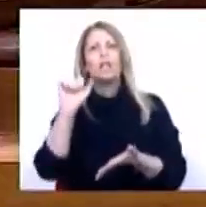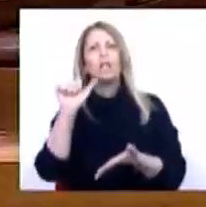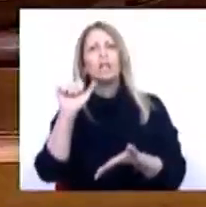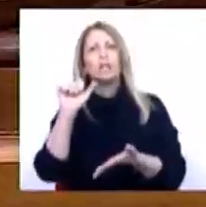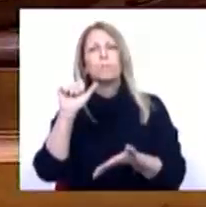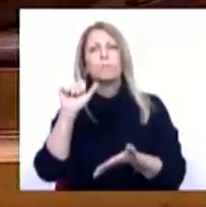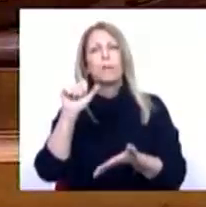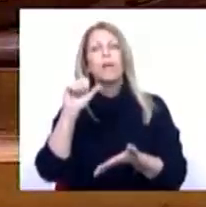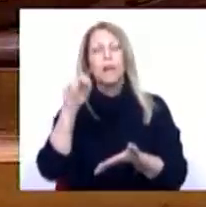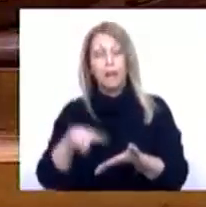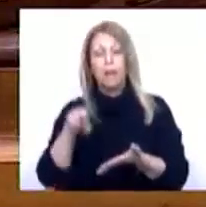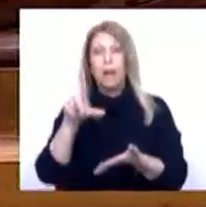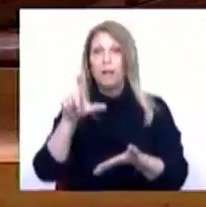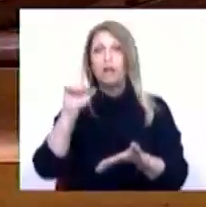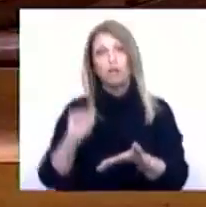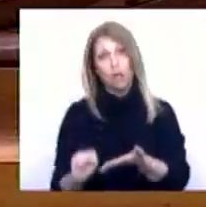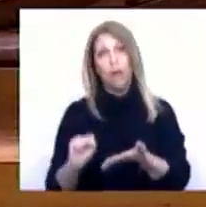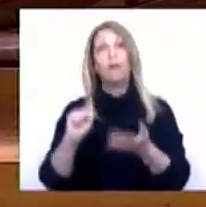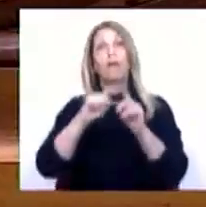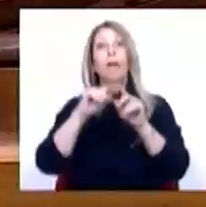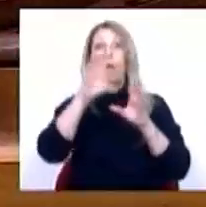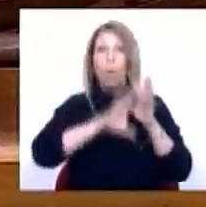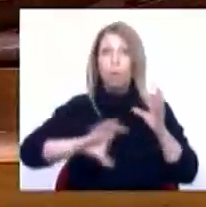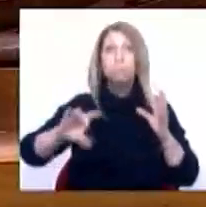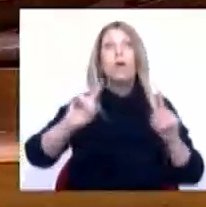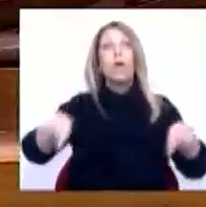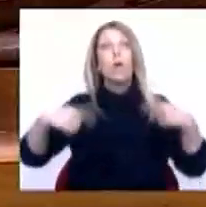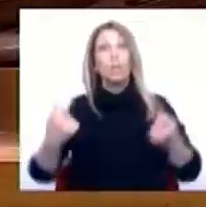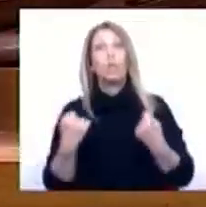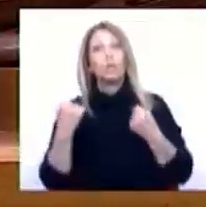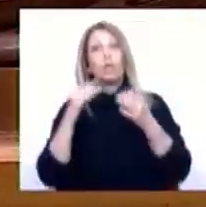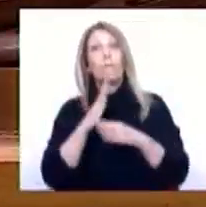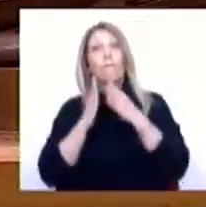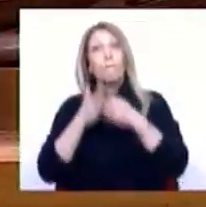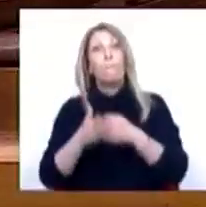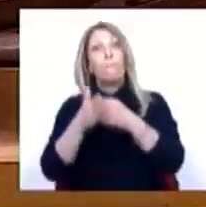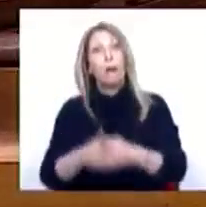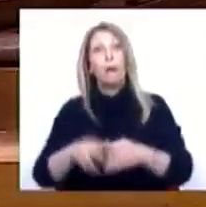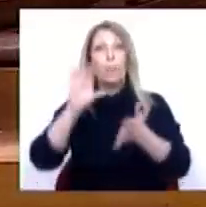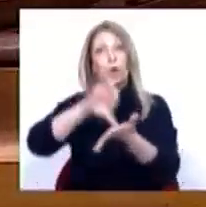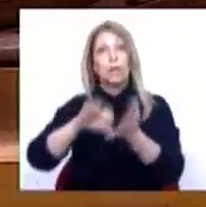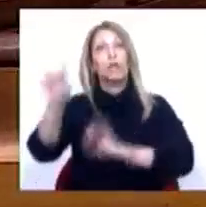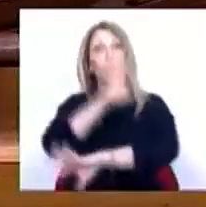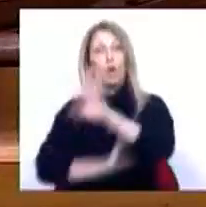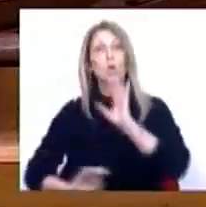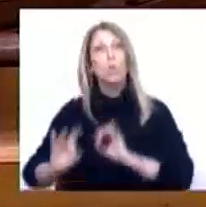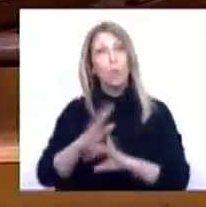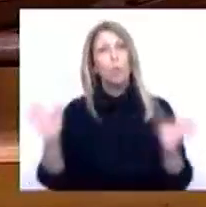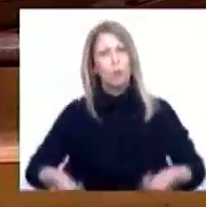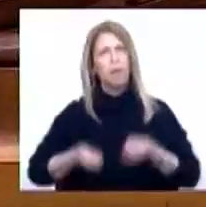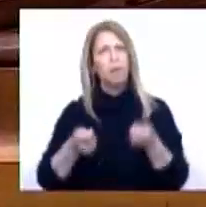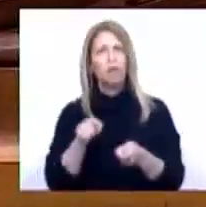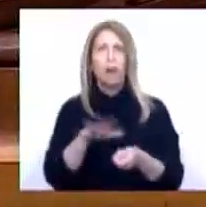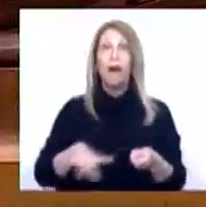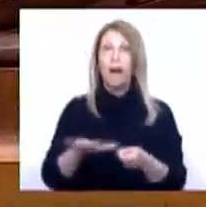todo o sistema europeu. E, portanto, vamos apostar, a nível do Governo, na mobilização para essa área. O quarto fator que é